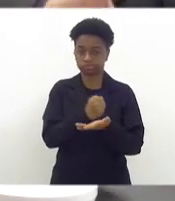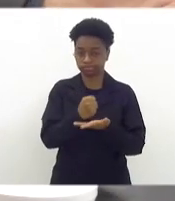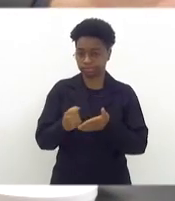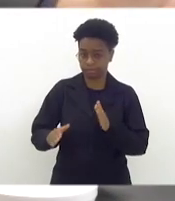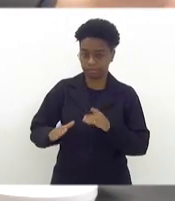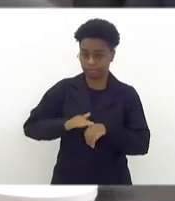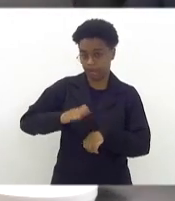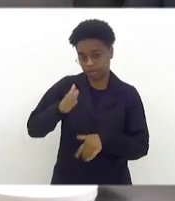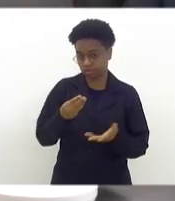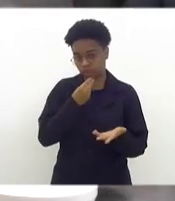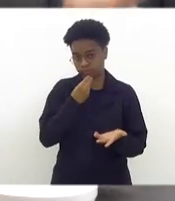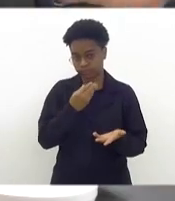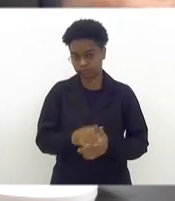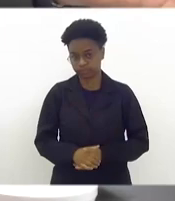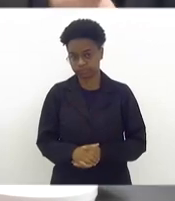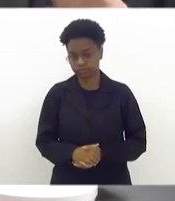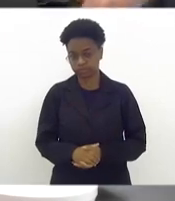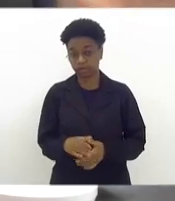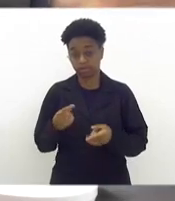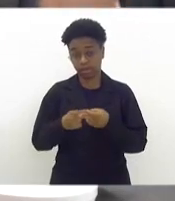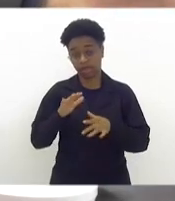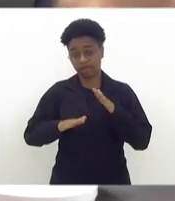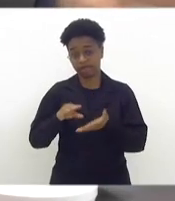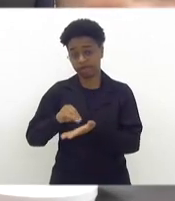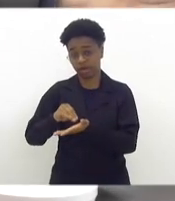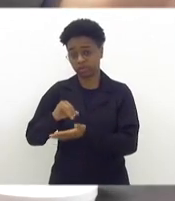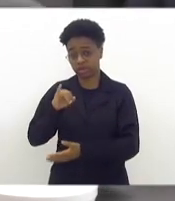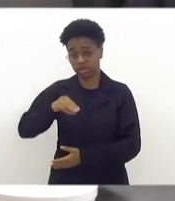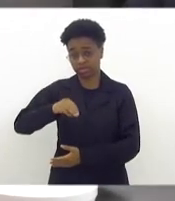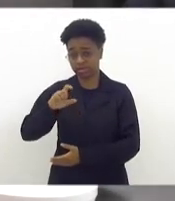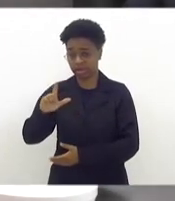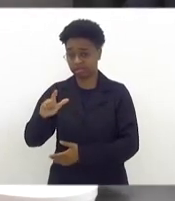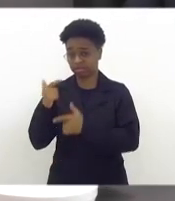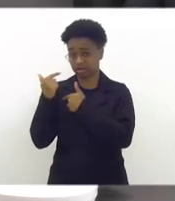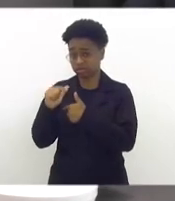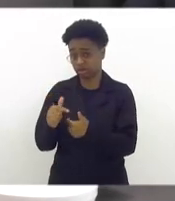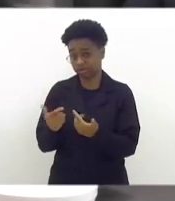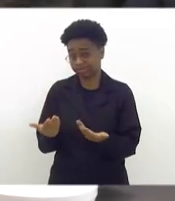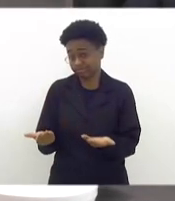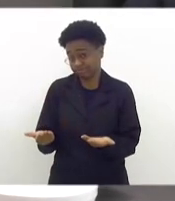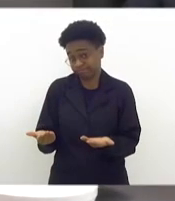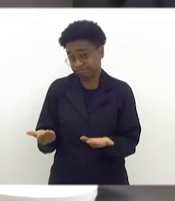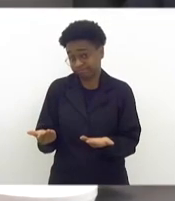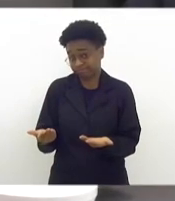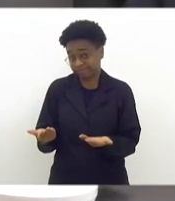também é inegável, né? Que muitas vezes falta no IML tradicional. Né? Então, dentro dessa